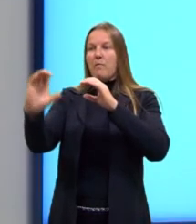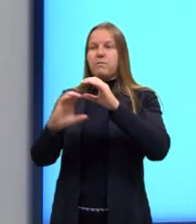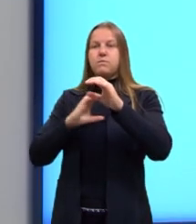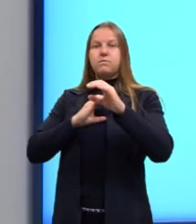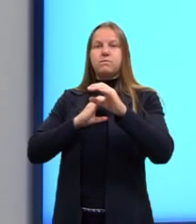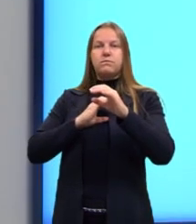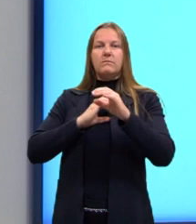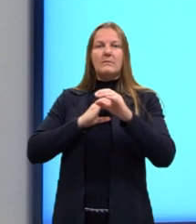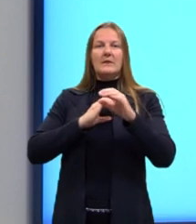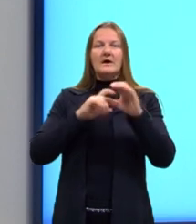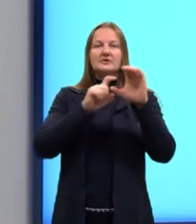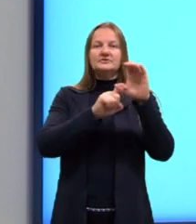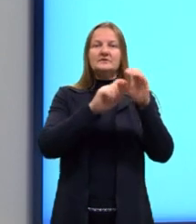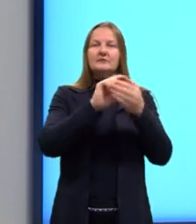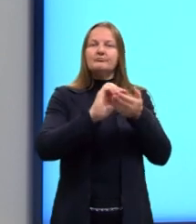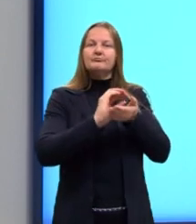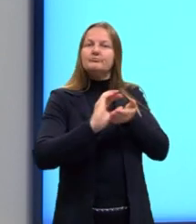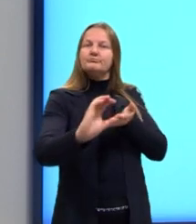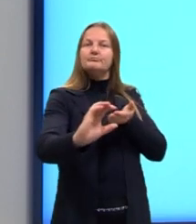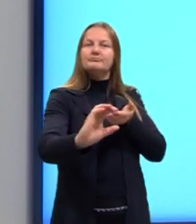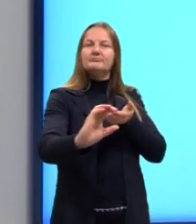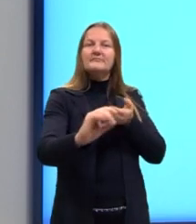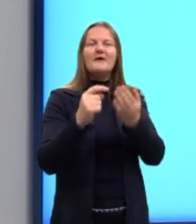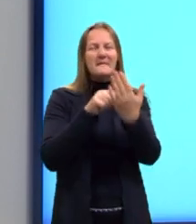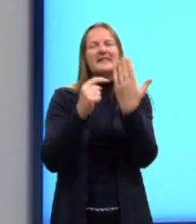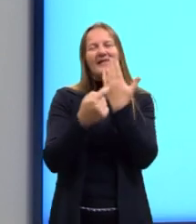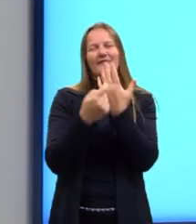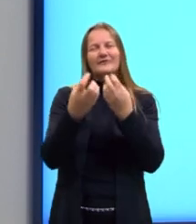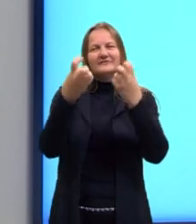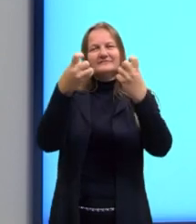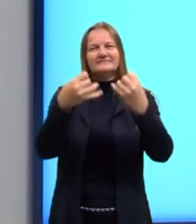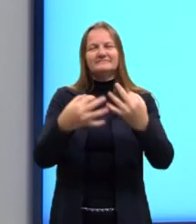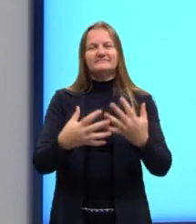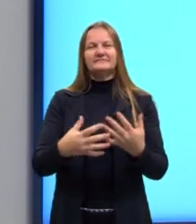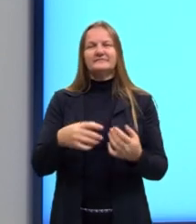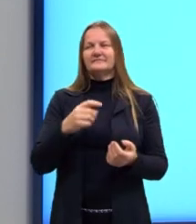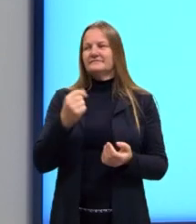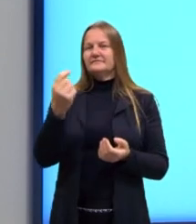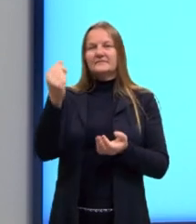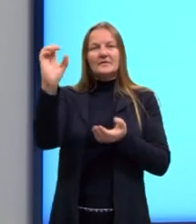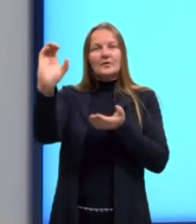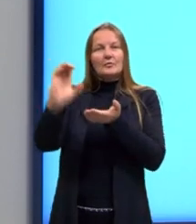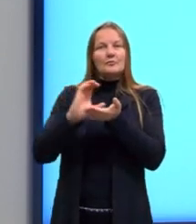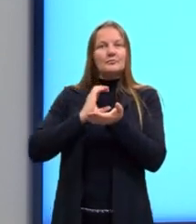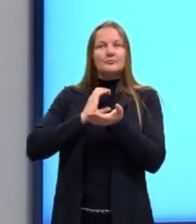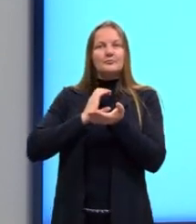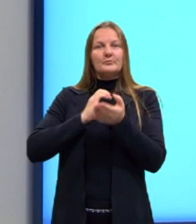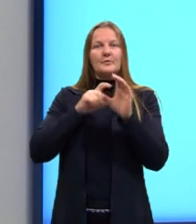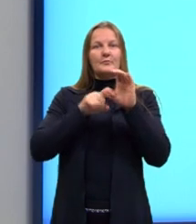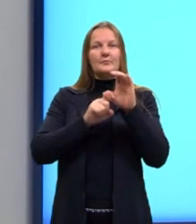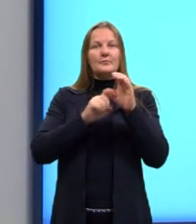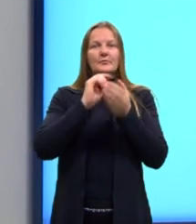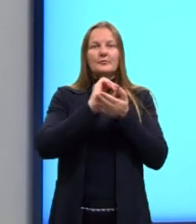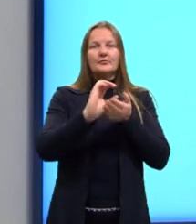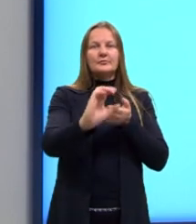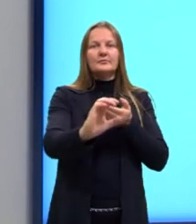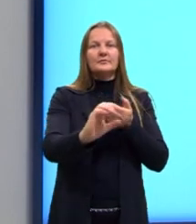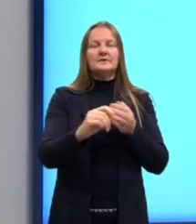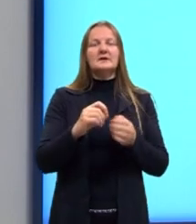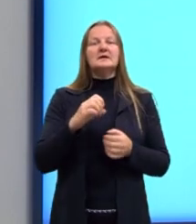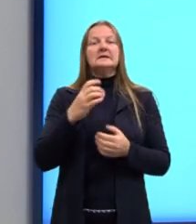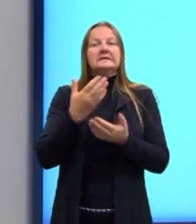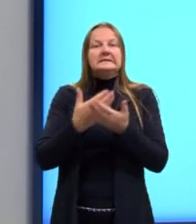eu diminua dívida por gestação é a nossa dívida se eu ganho dinheiro diminui a dívida se eu perco o dinheiro